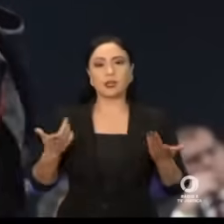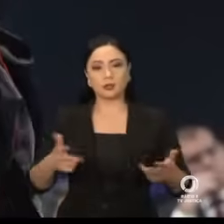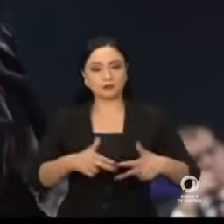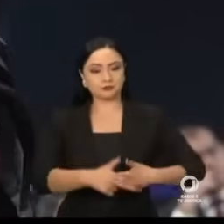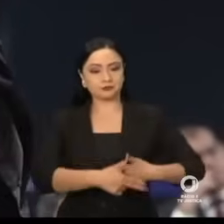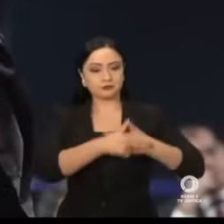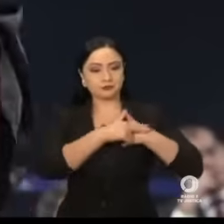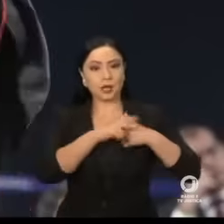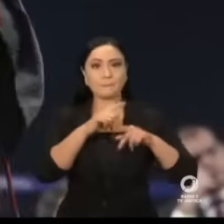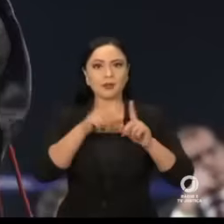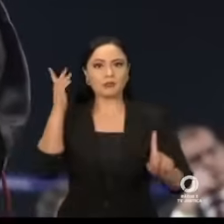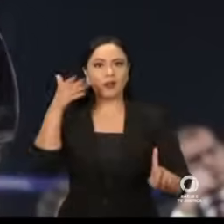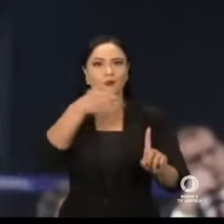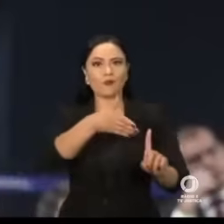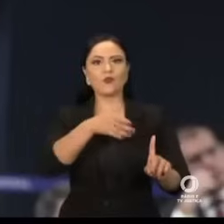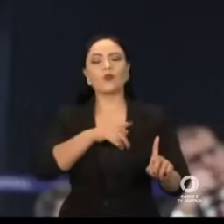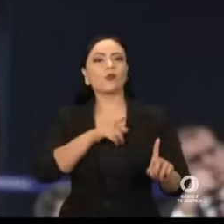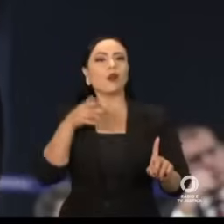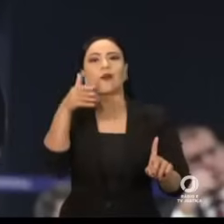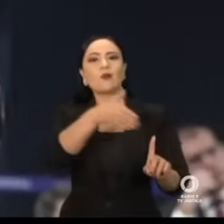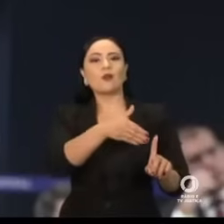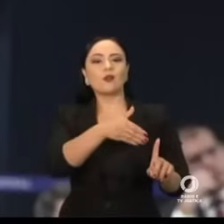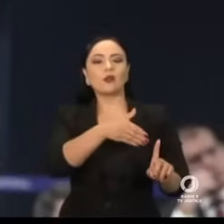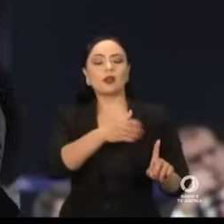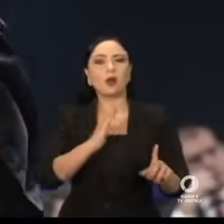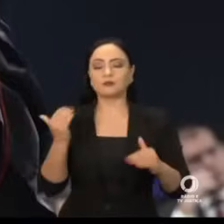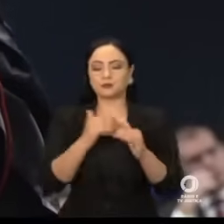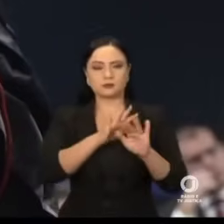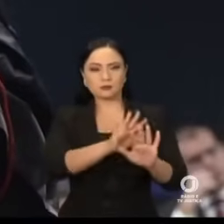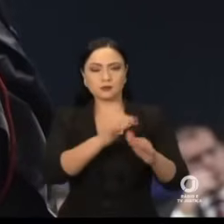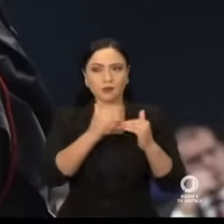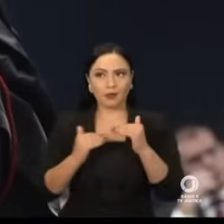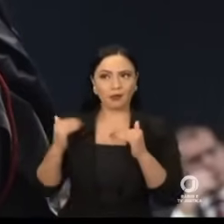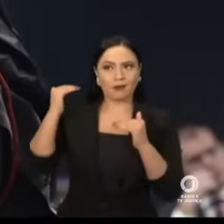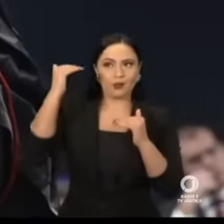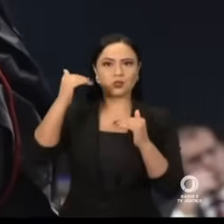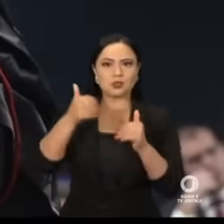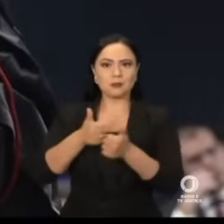seu auge, aspas, atingiu seu auge com a perseguição de pessoas.